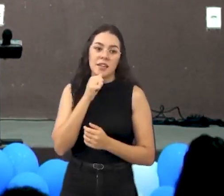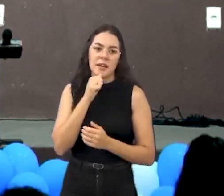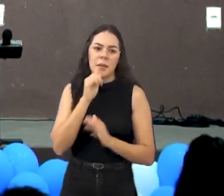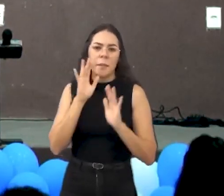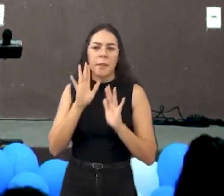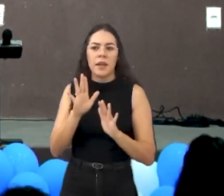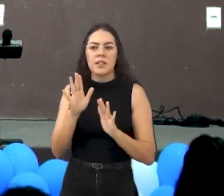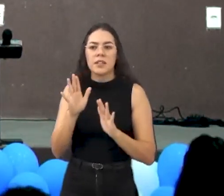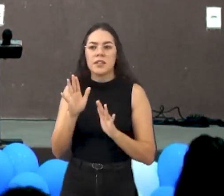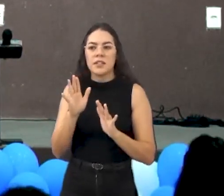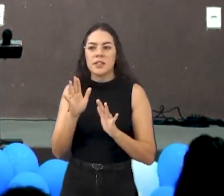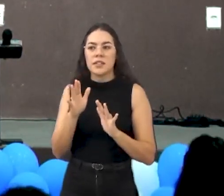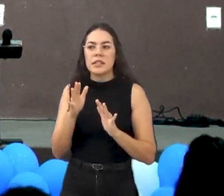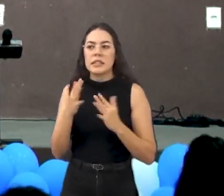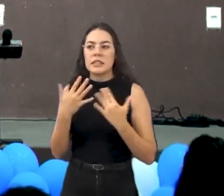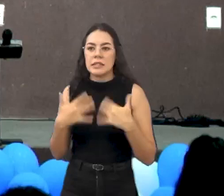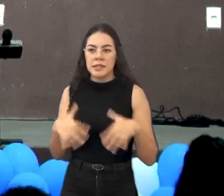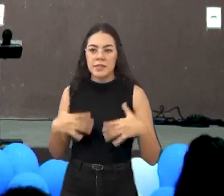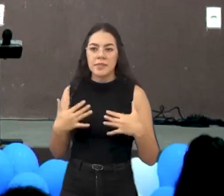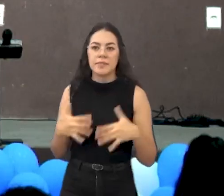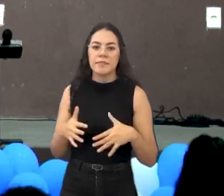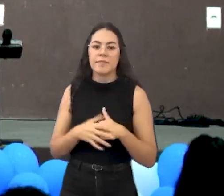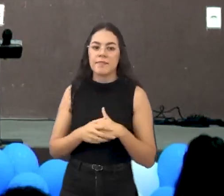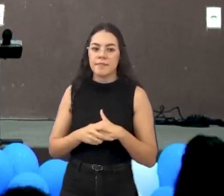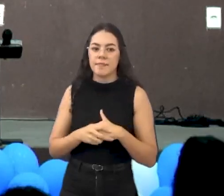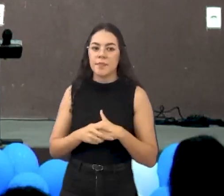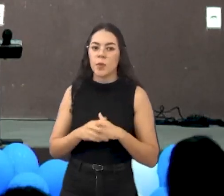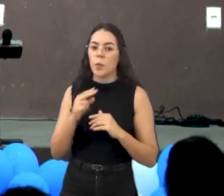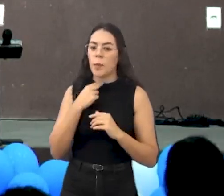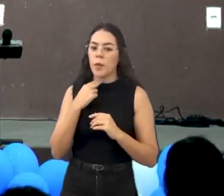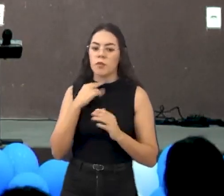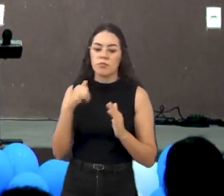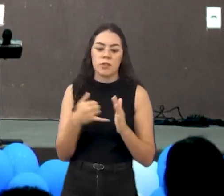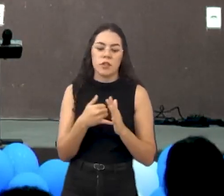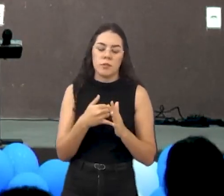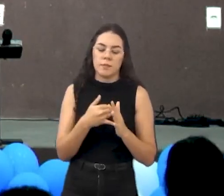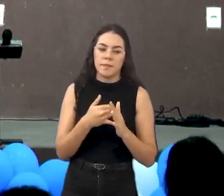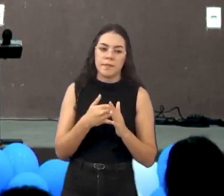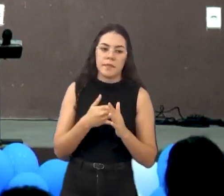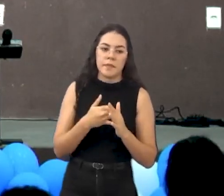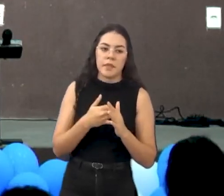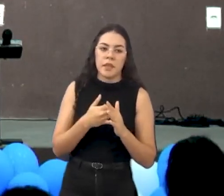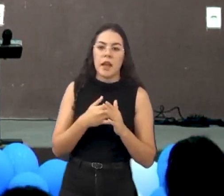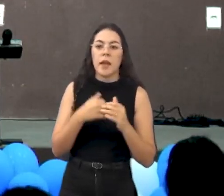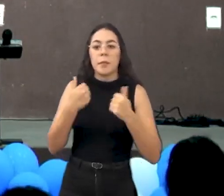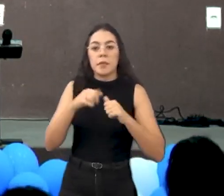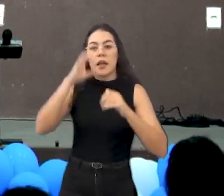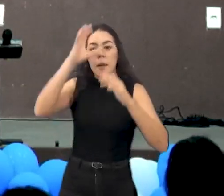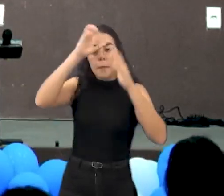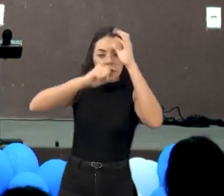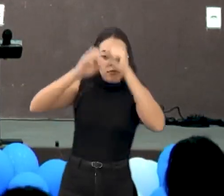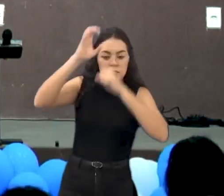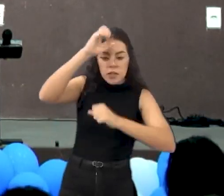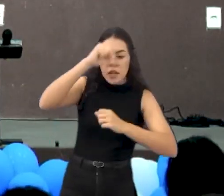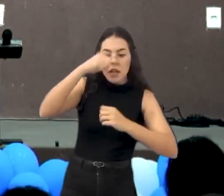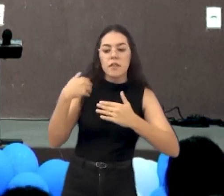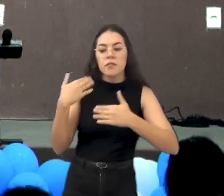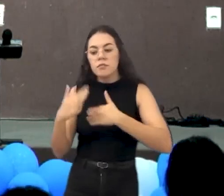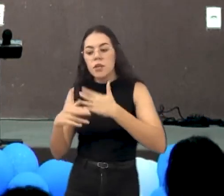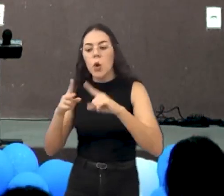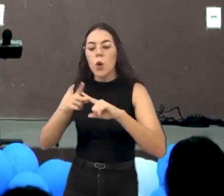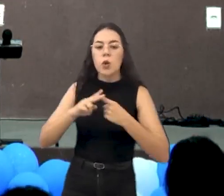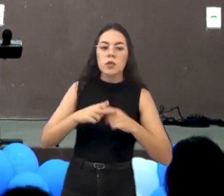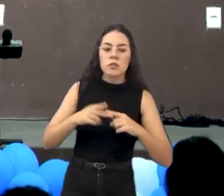peraí. Não é desse jeito não. E aí você vai aprendendo. E aí você vai